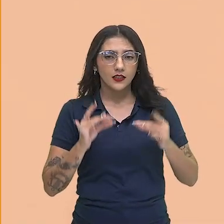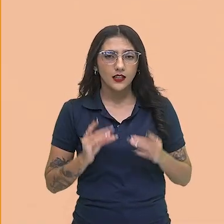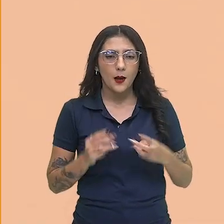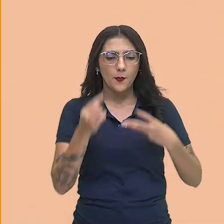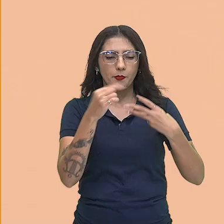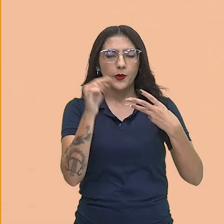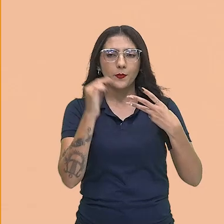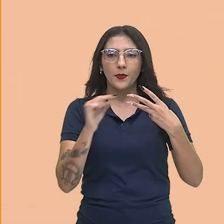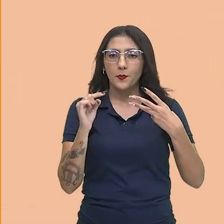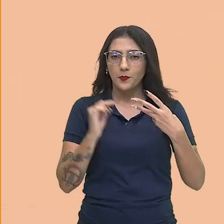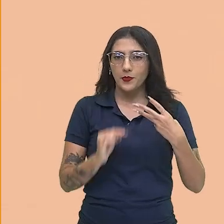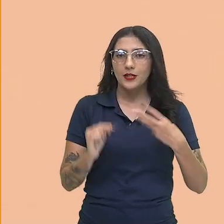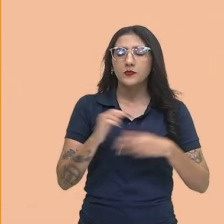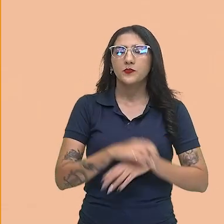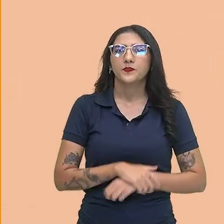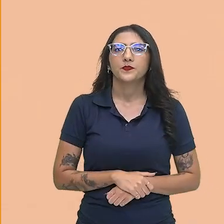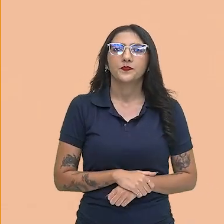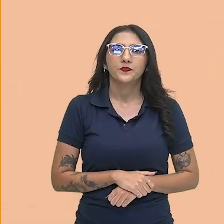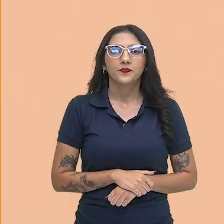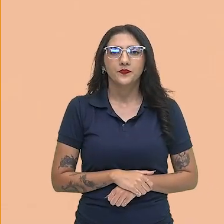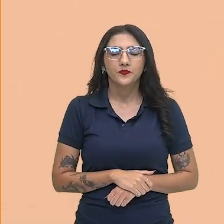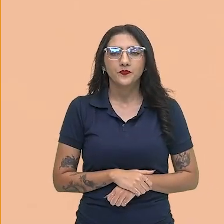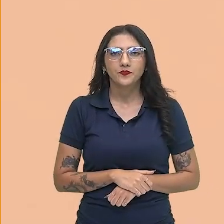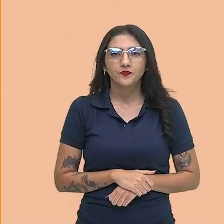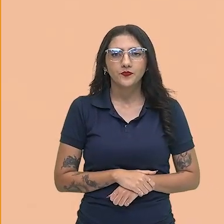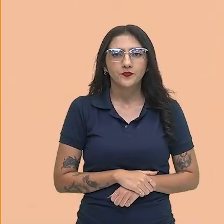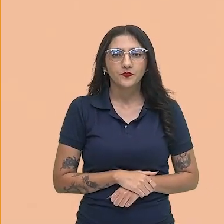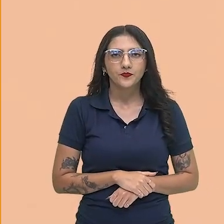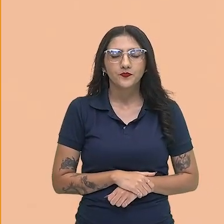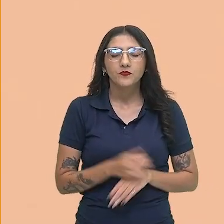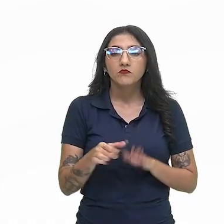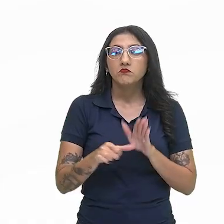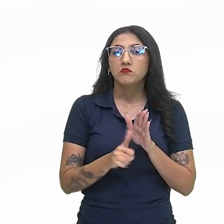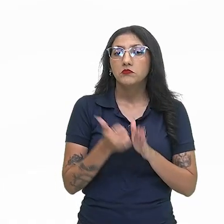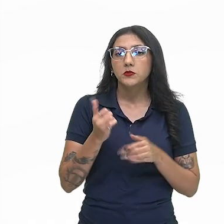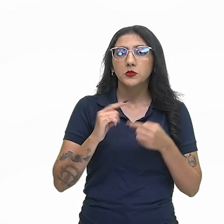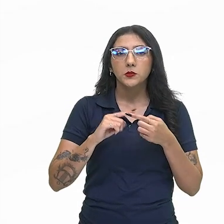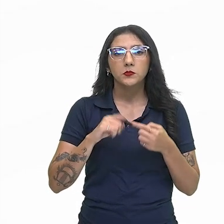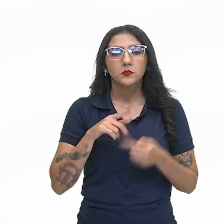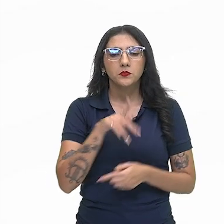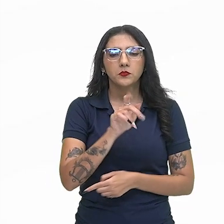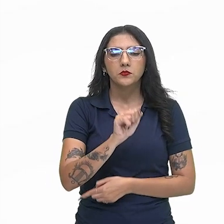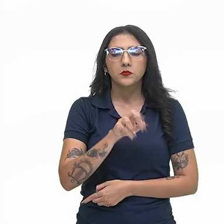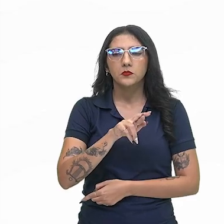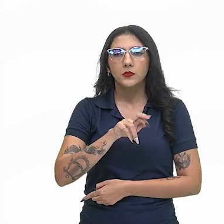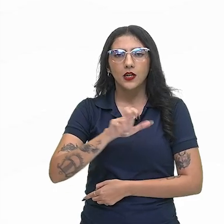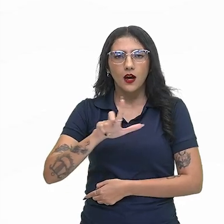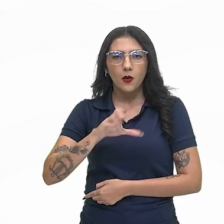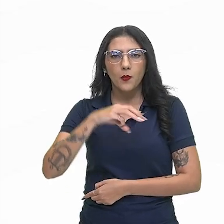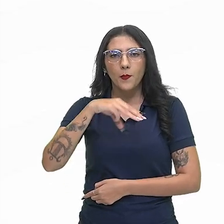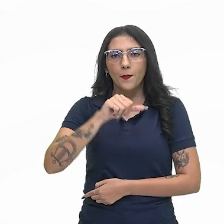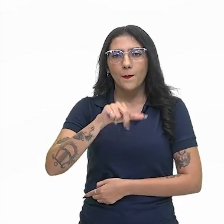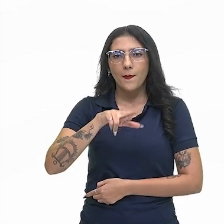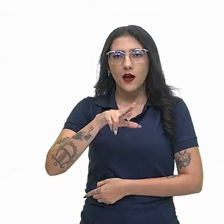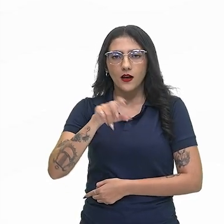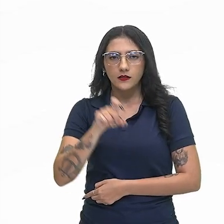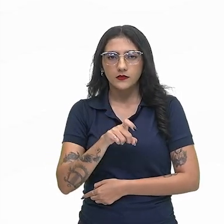certo? Começando, então, por Karl Marx, né, suas teorias e